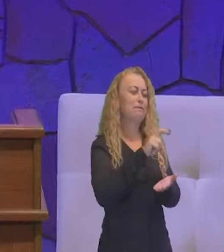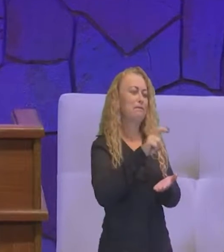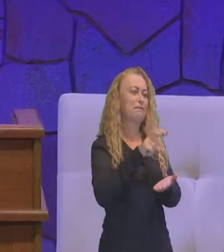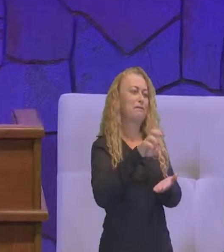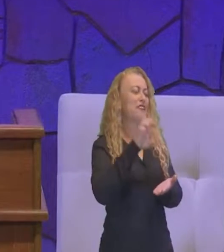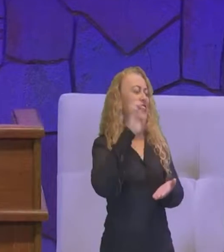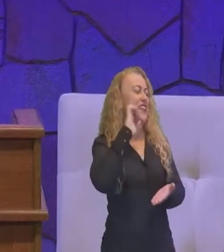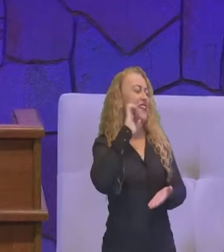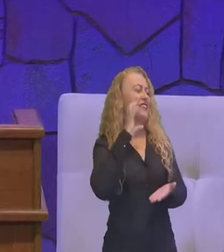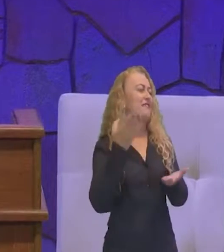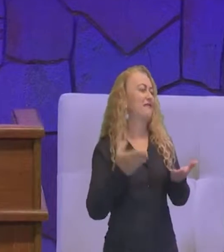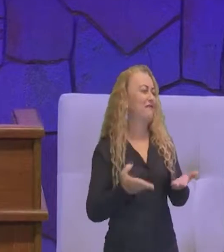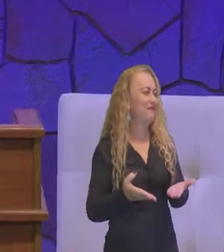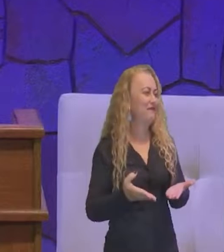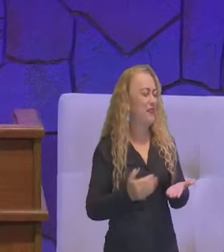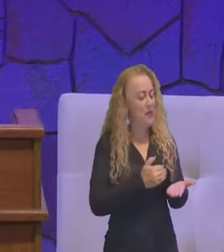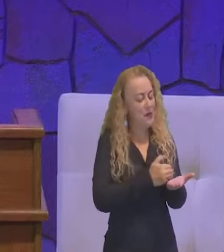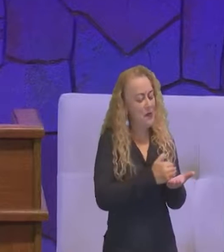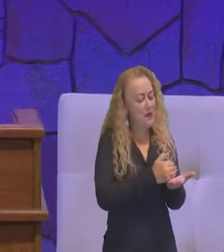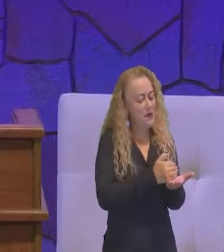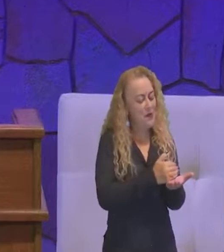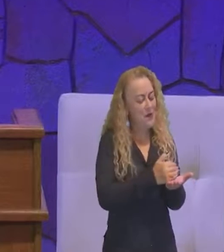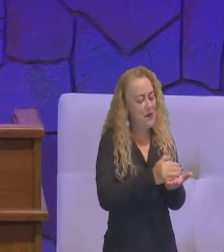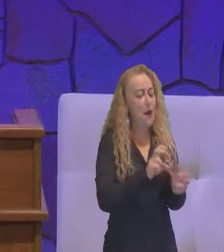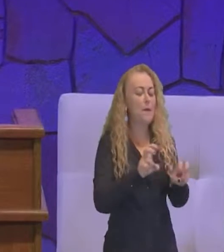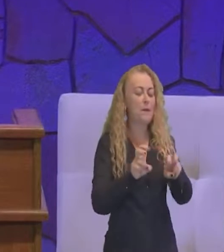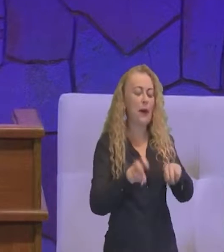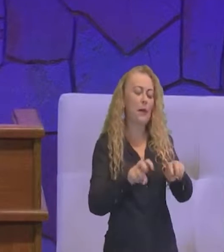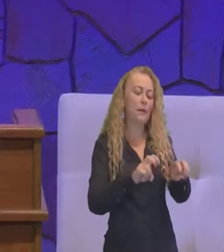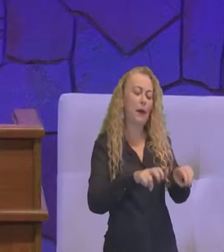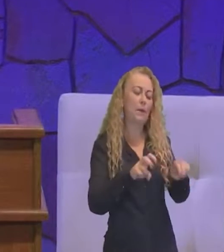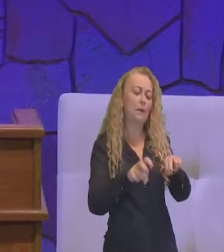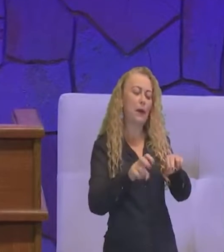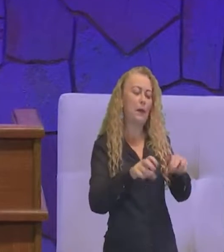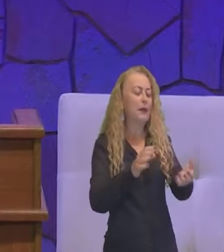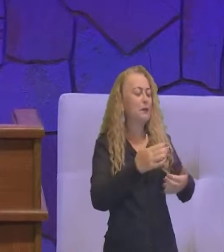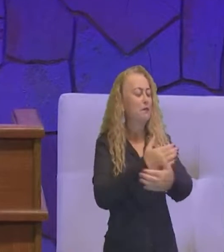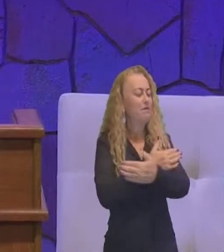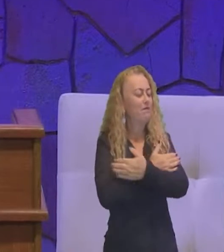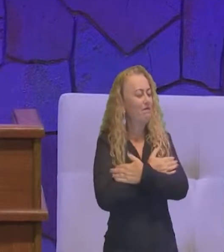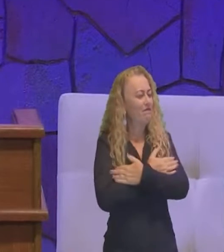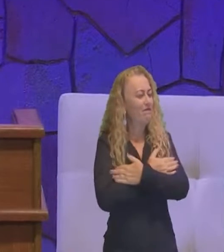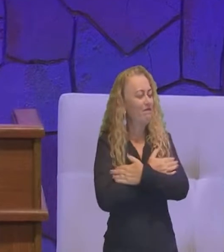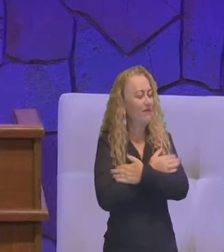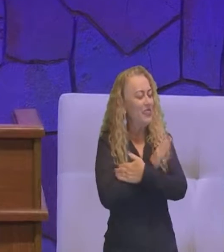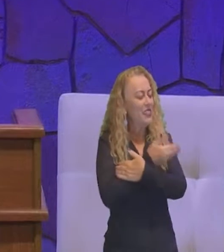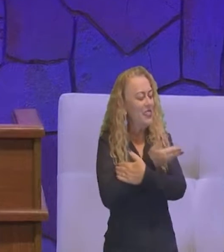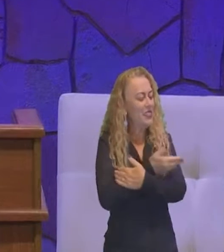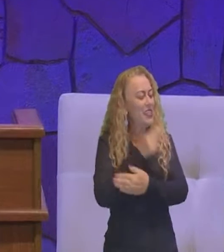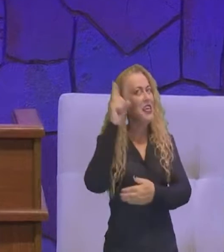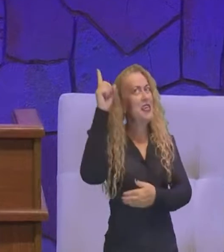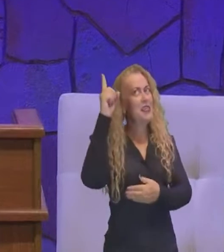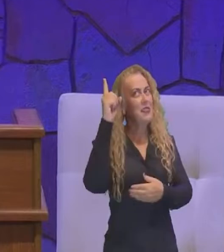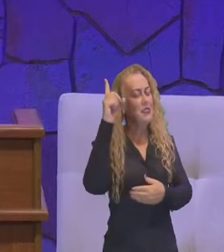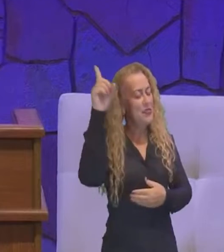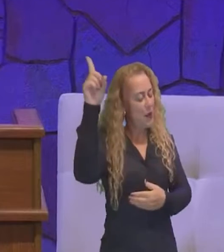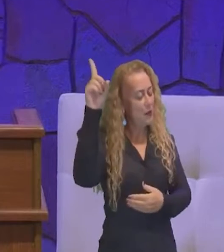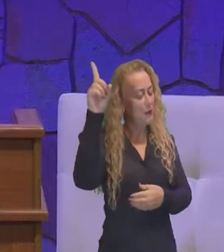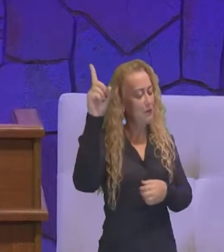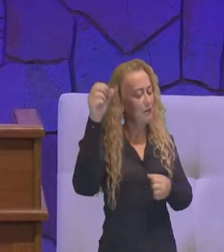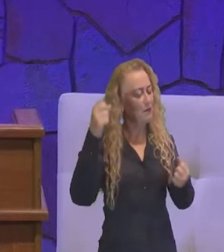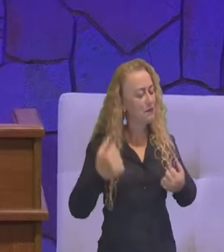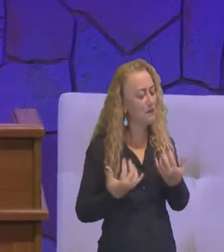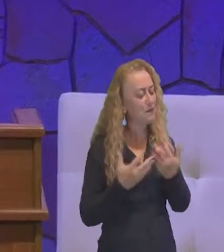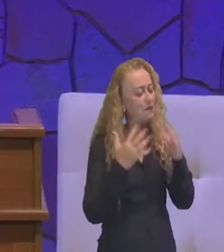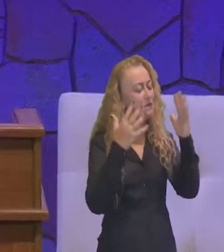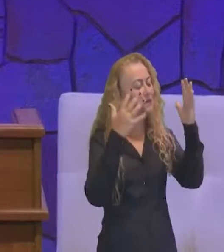Eva. E ela vem. E os dois então se abraçam. E ali Deus celebra o primeiro